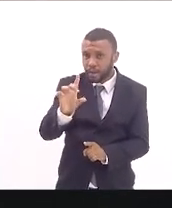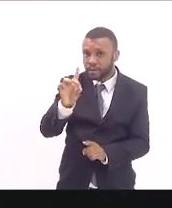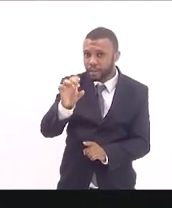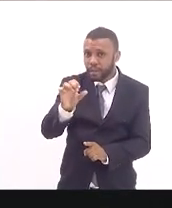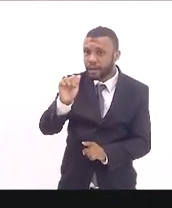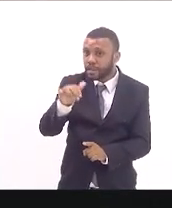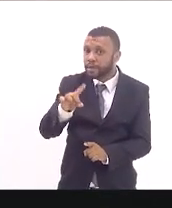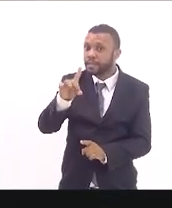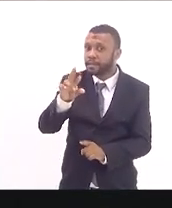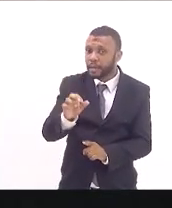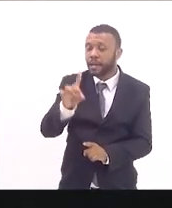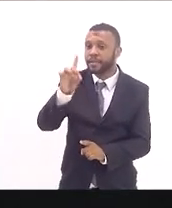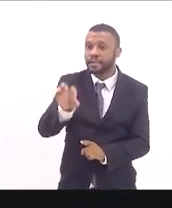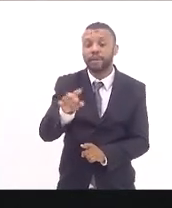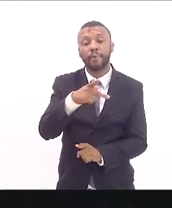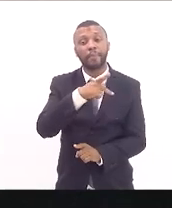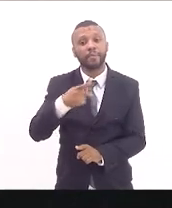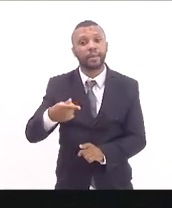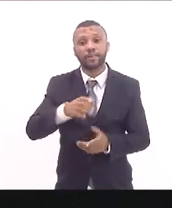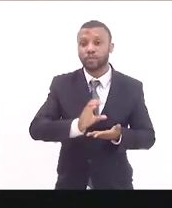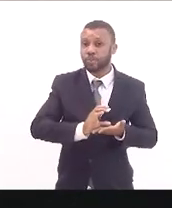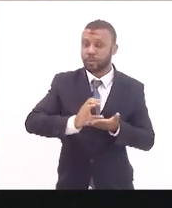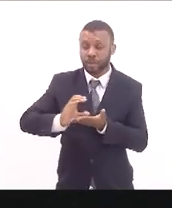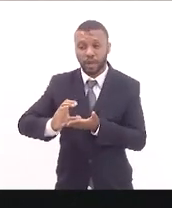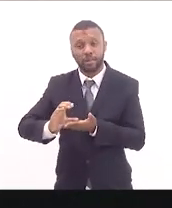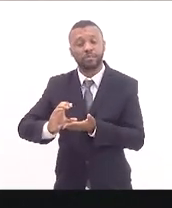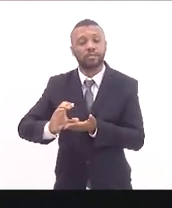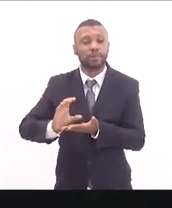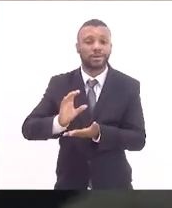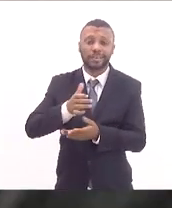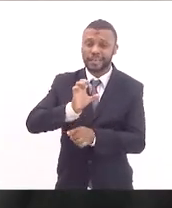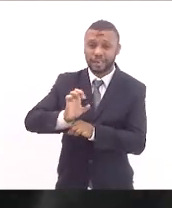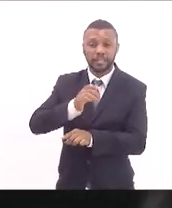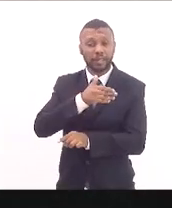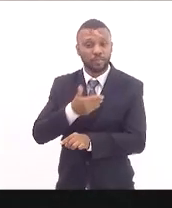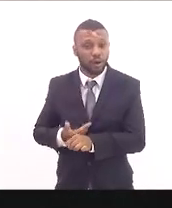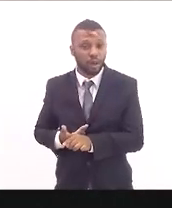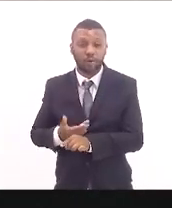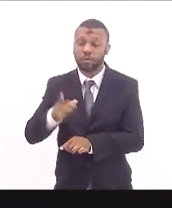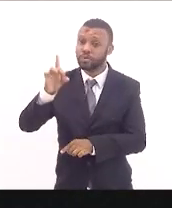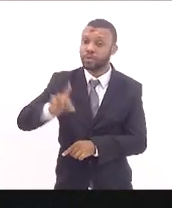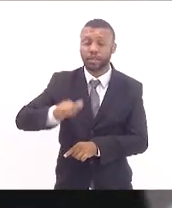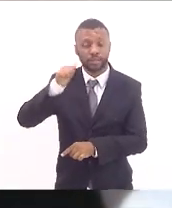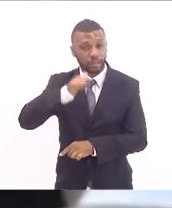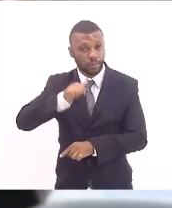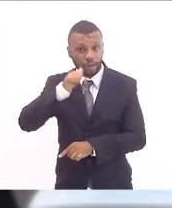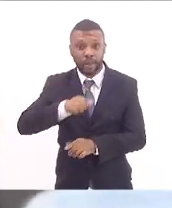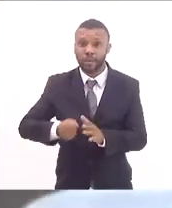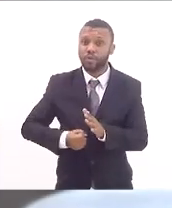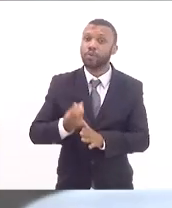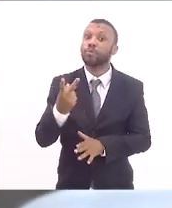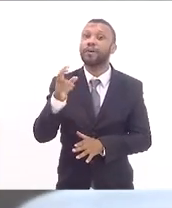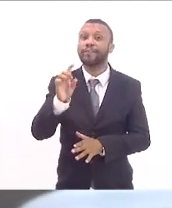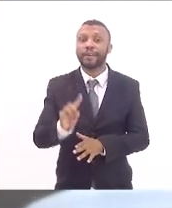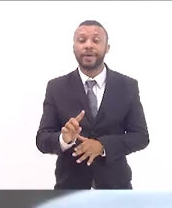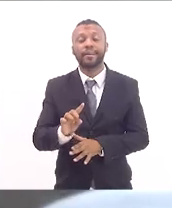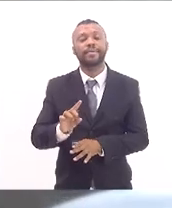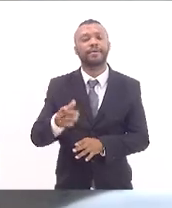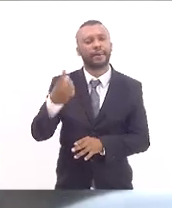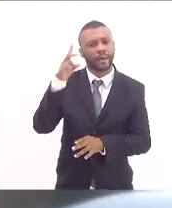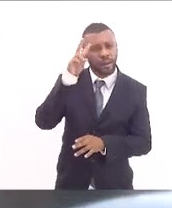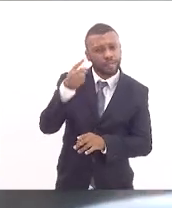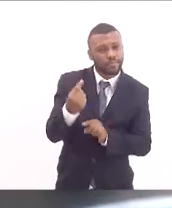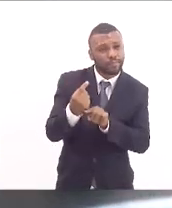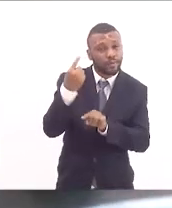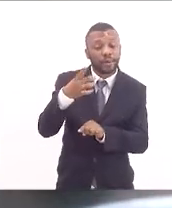foi presidente do Conselho Estadual de direitos da mulher por duas vezes a doutora Lígia doutel foi Deputado Estadual